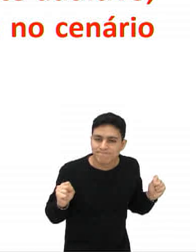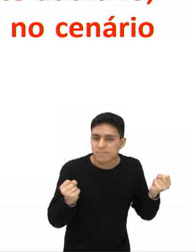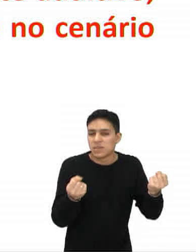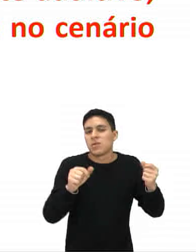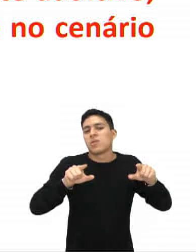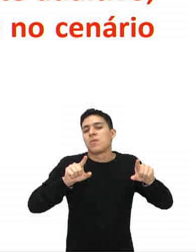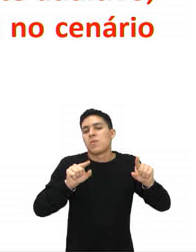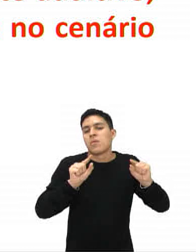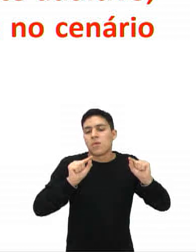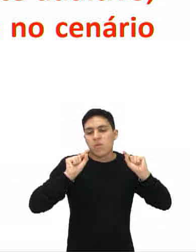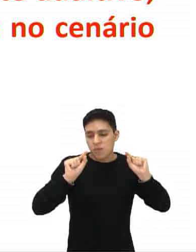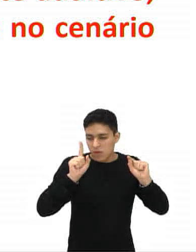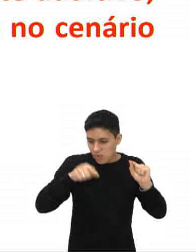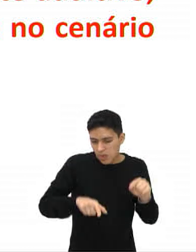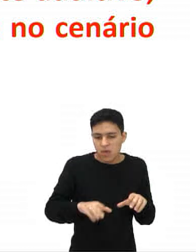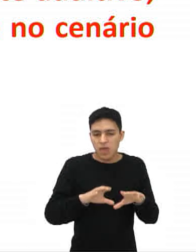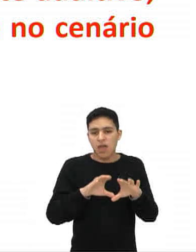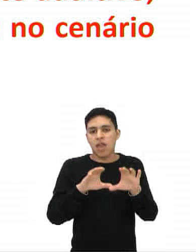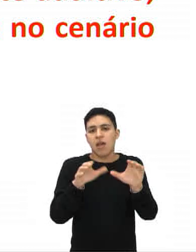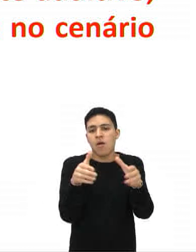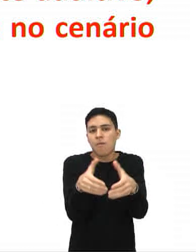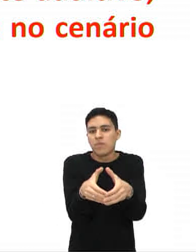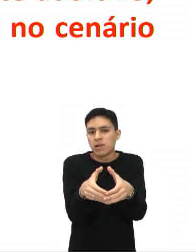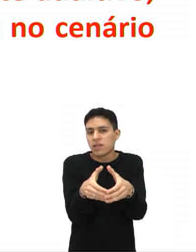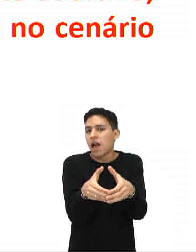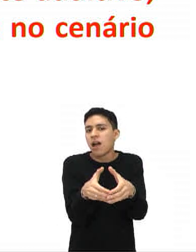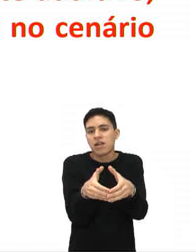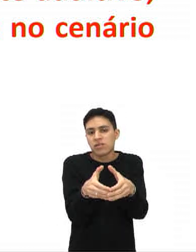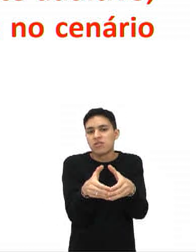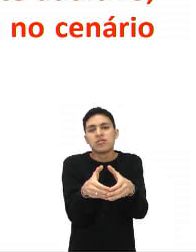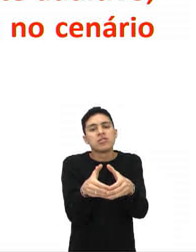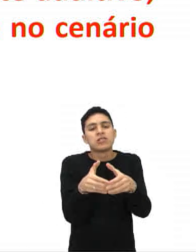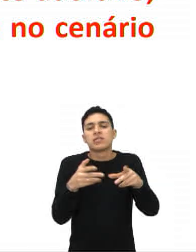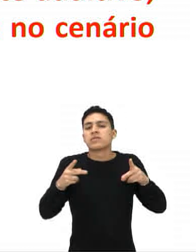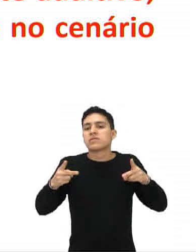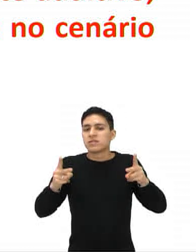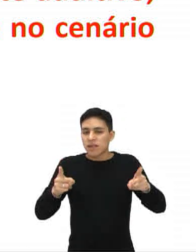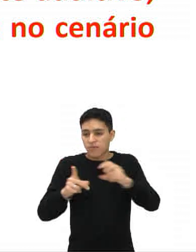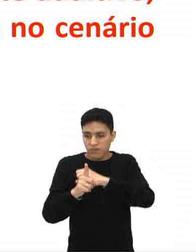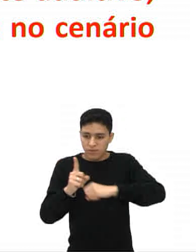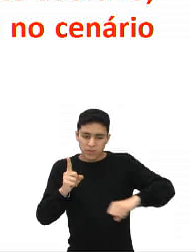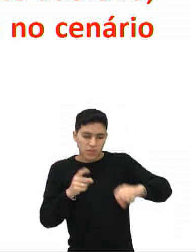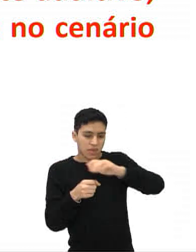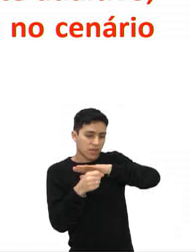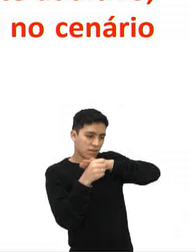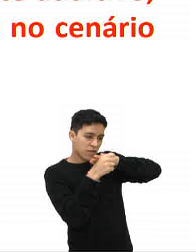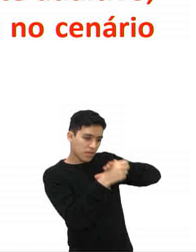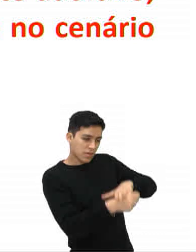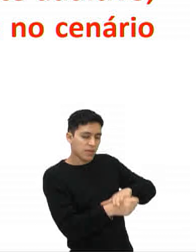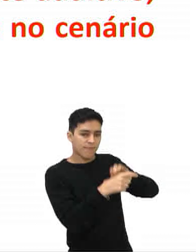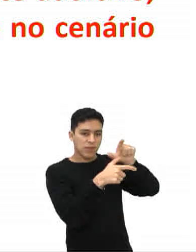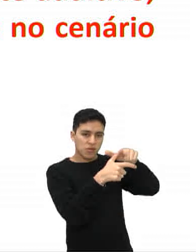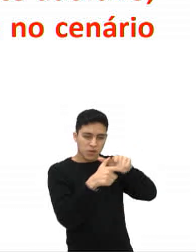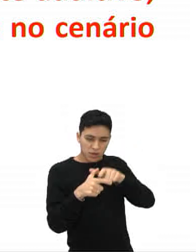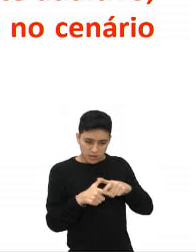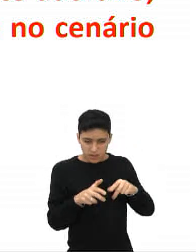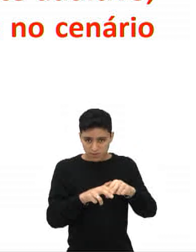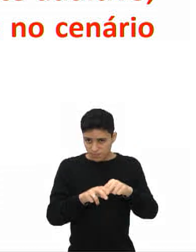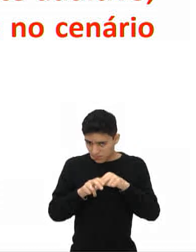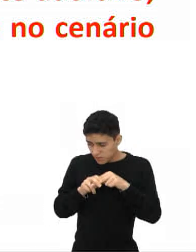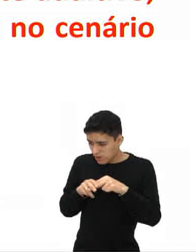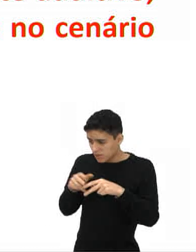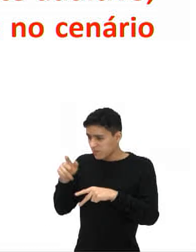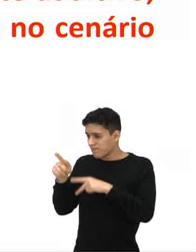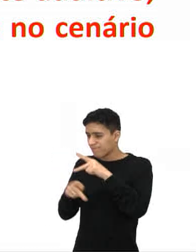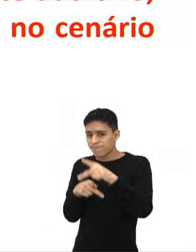defendida é que a comunidade historicamente marginaliza as minorias, o que promove a falta de apoio da população